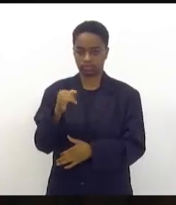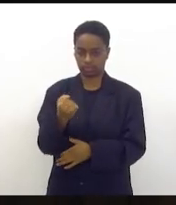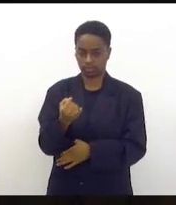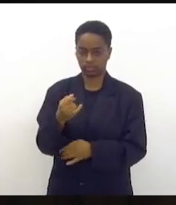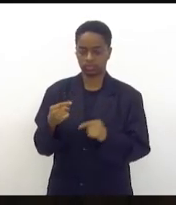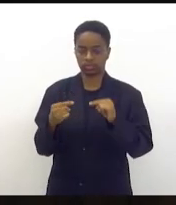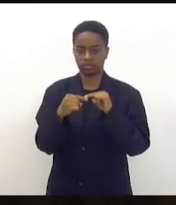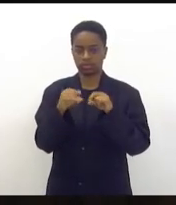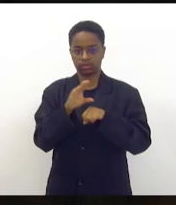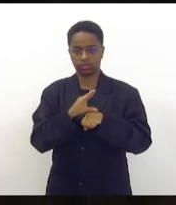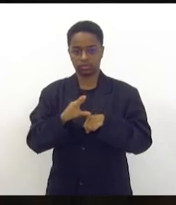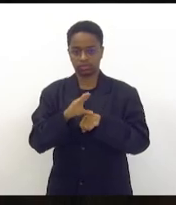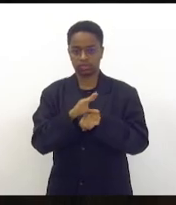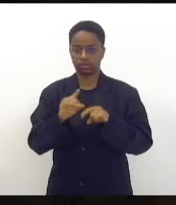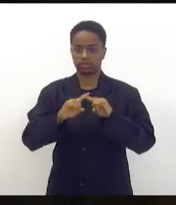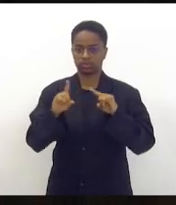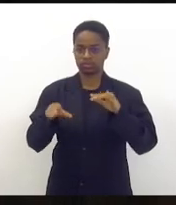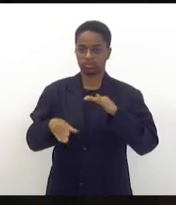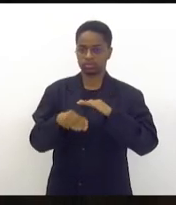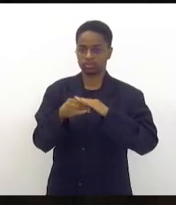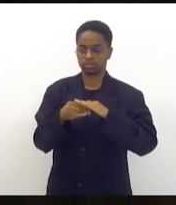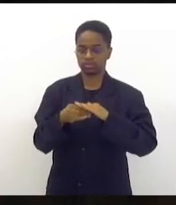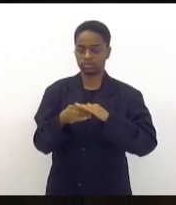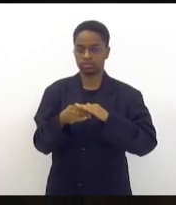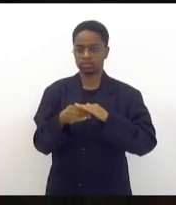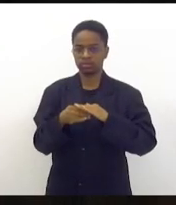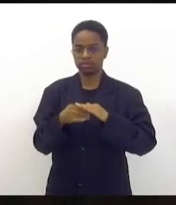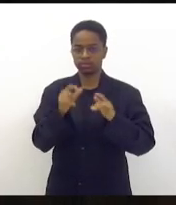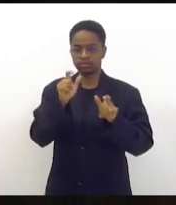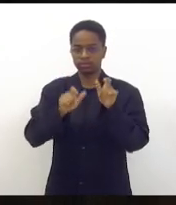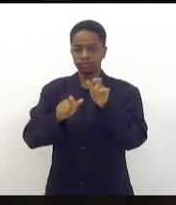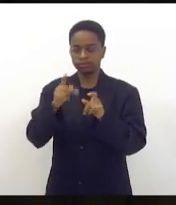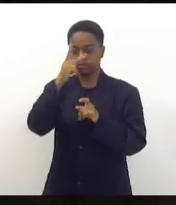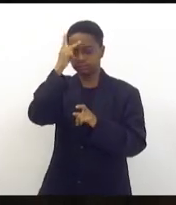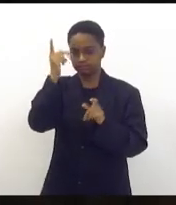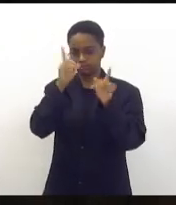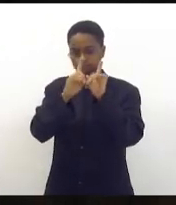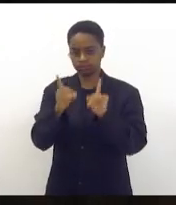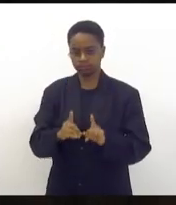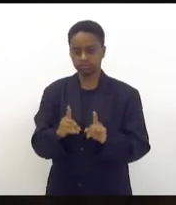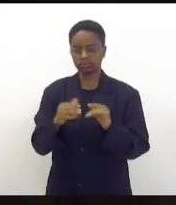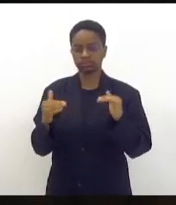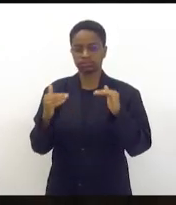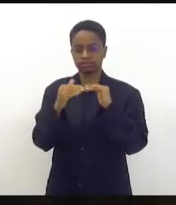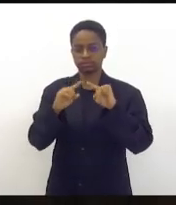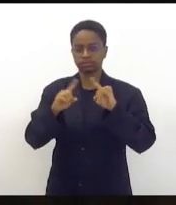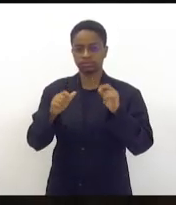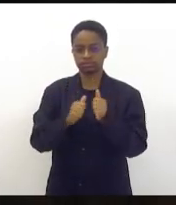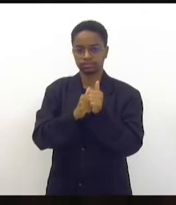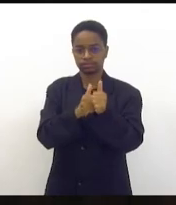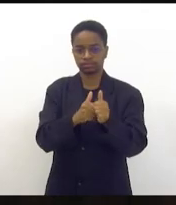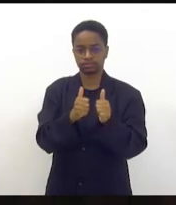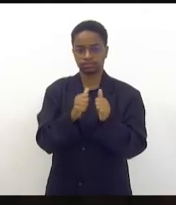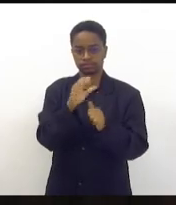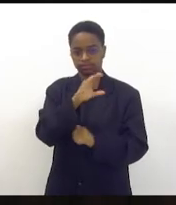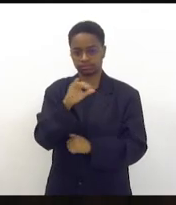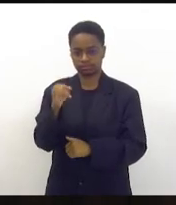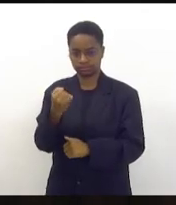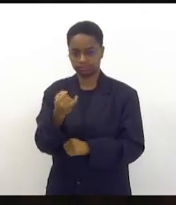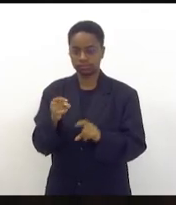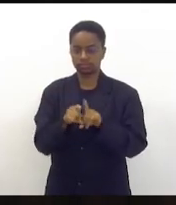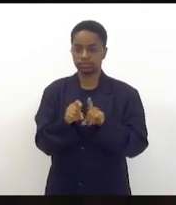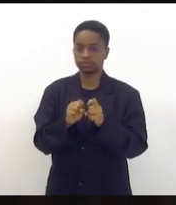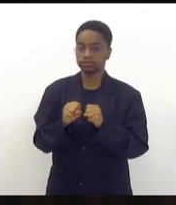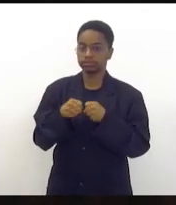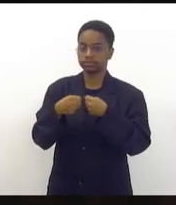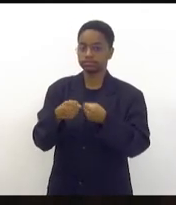pela constitucionalidade com emendas de pessoa com deficiência favorável com as emendas da CCJ, de defesa